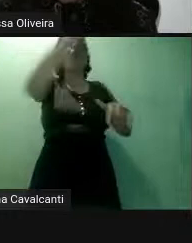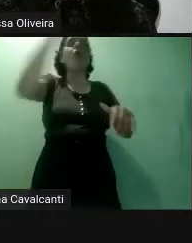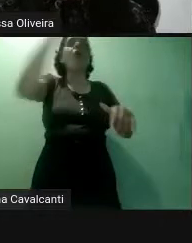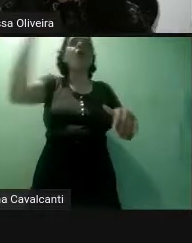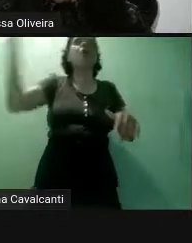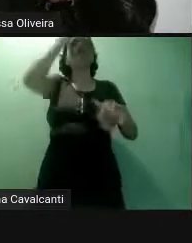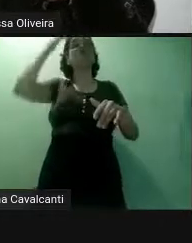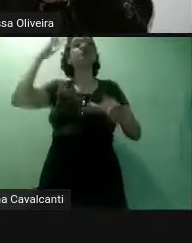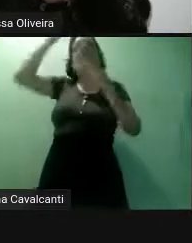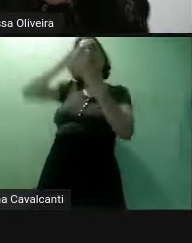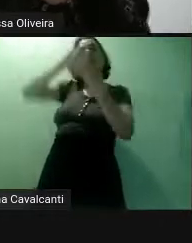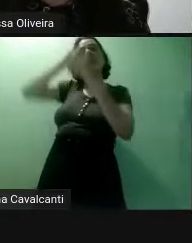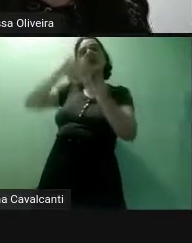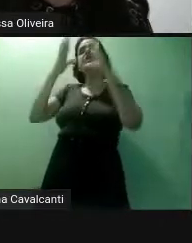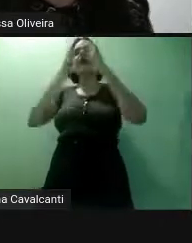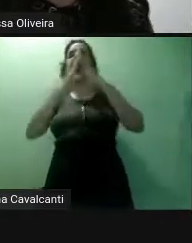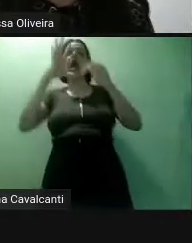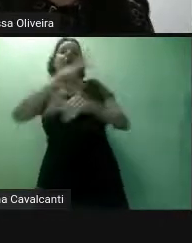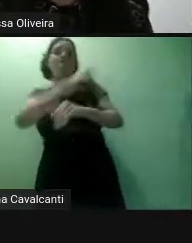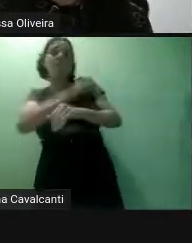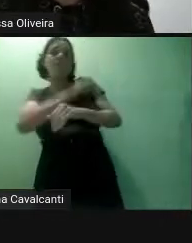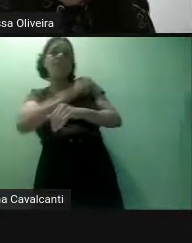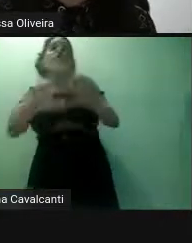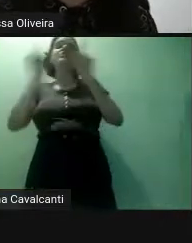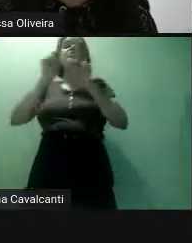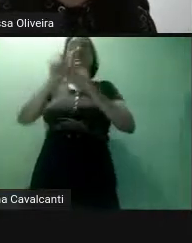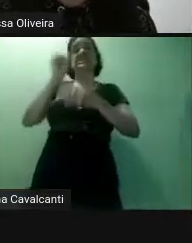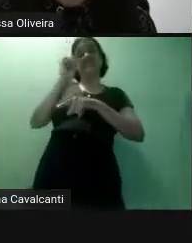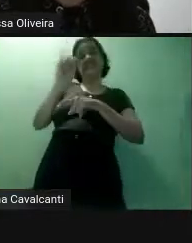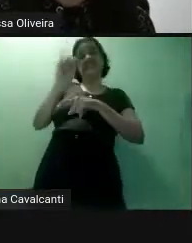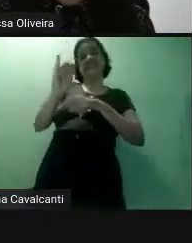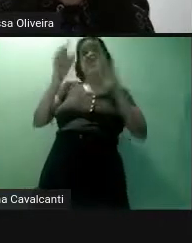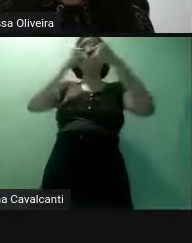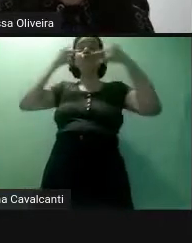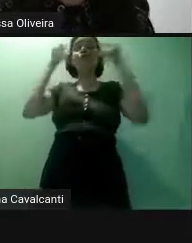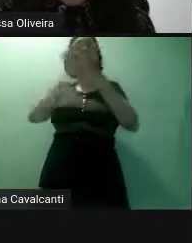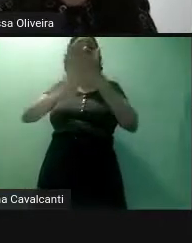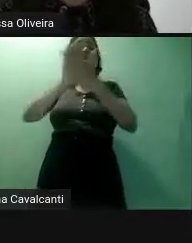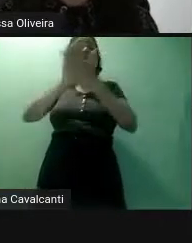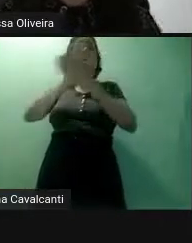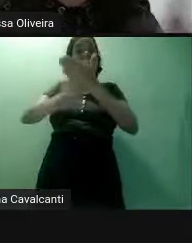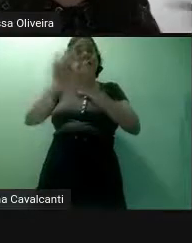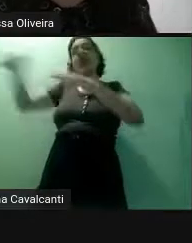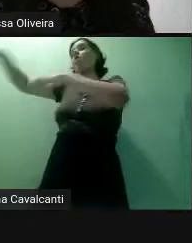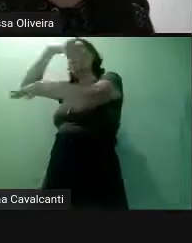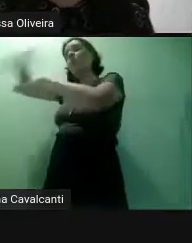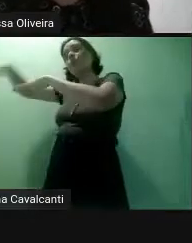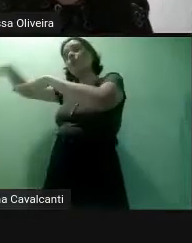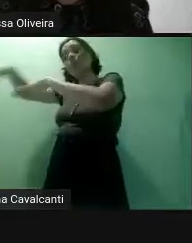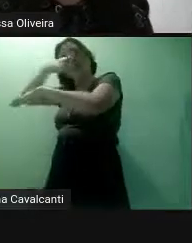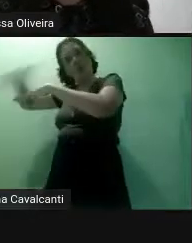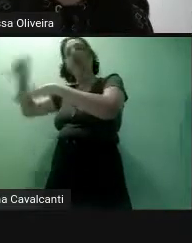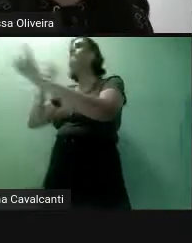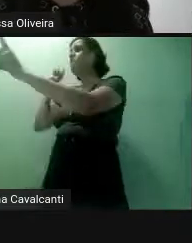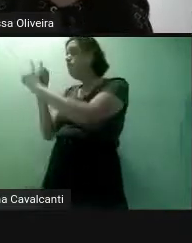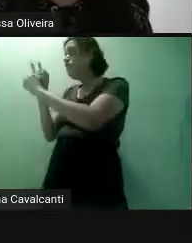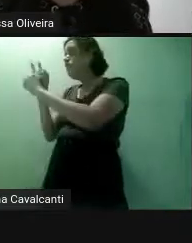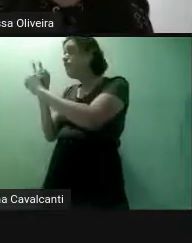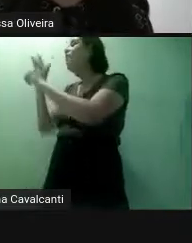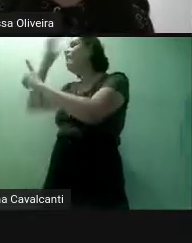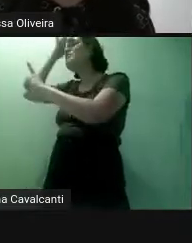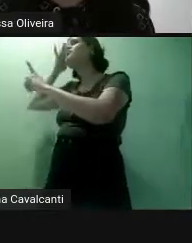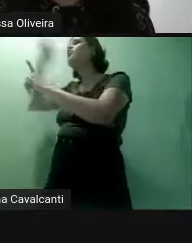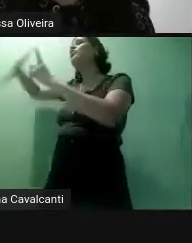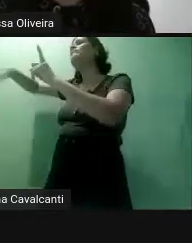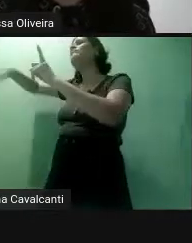ama. E se você não estiver contaminado e sair na rua sem máscara, você vai ter uma chance altíssima de contrair